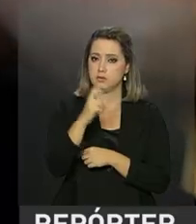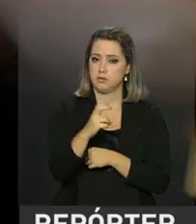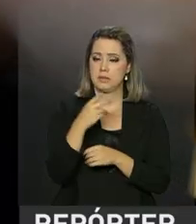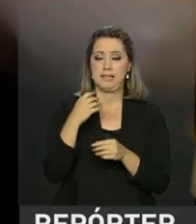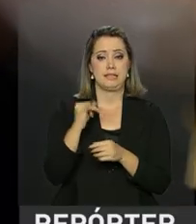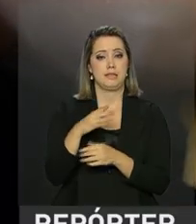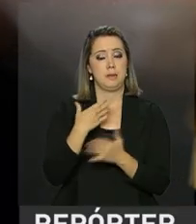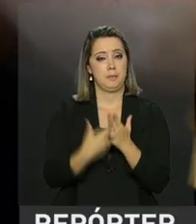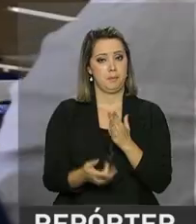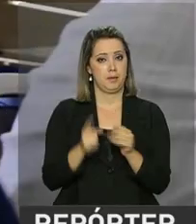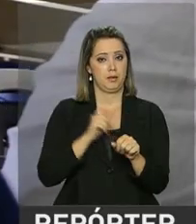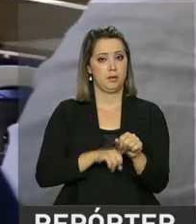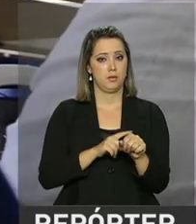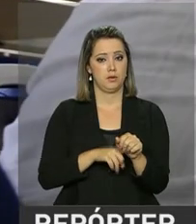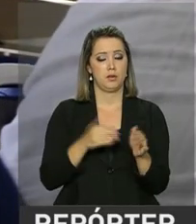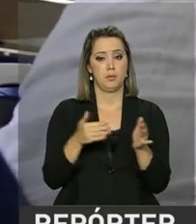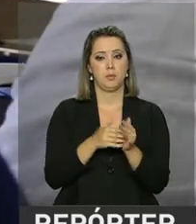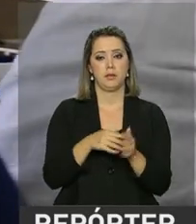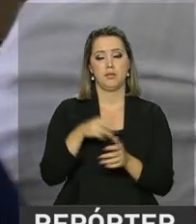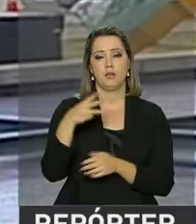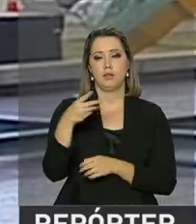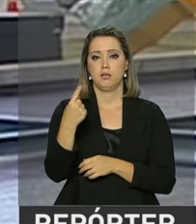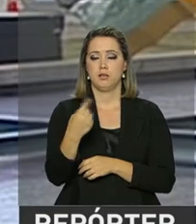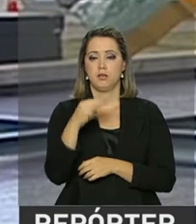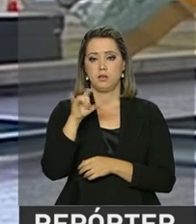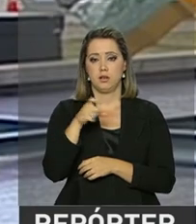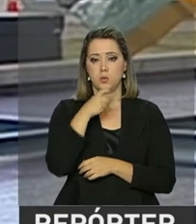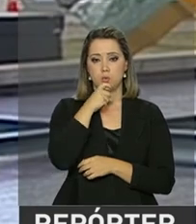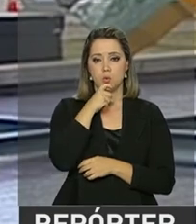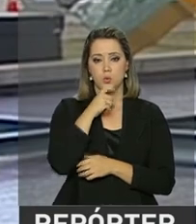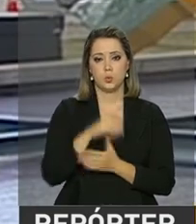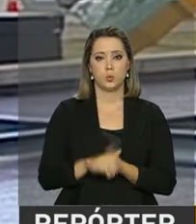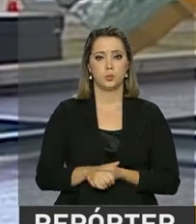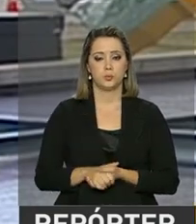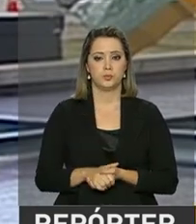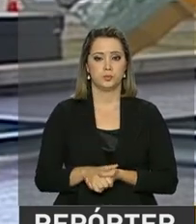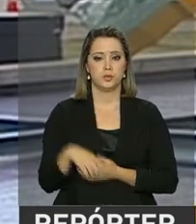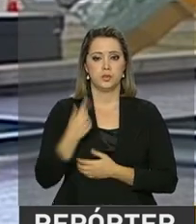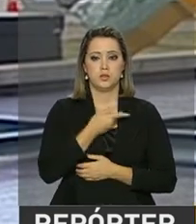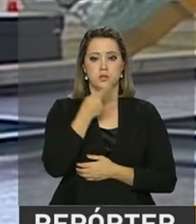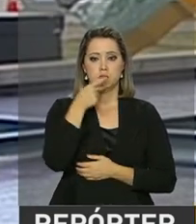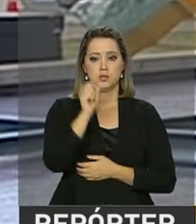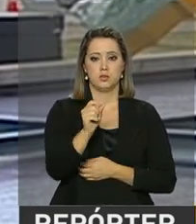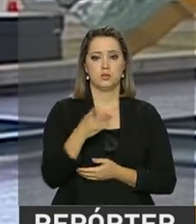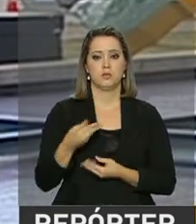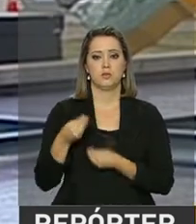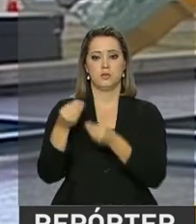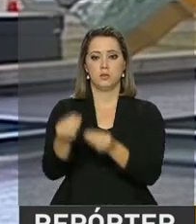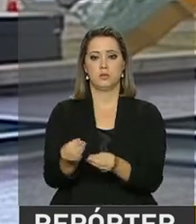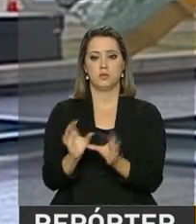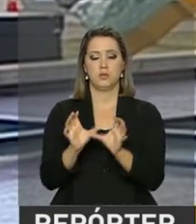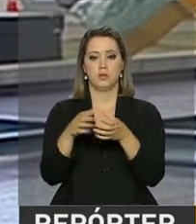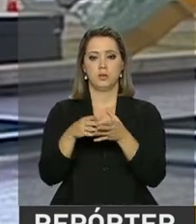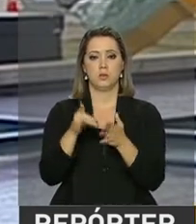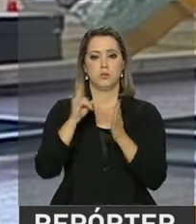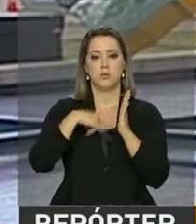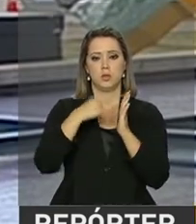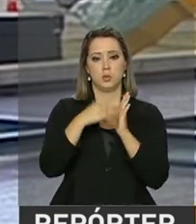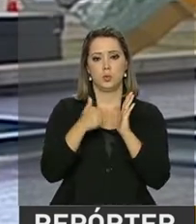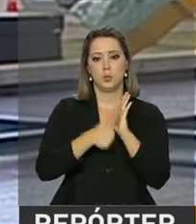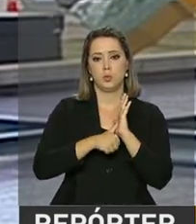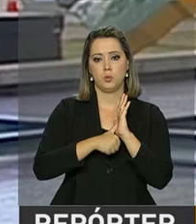o prazo tem até 31 de julho para sacar a gente sempre aconselha o trabalhador a comparecer com um documento pessoal de identificação